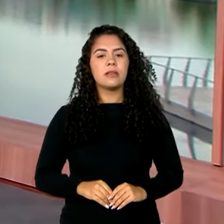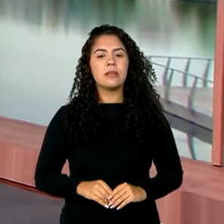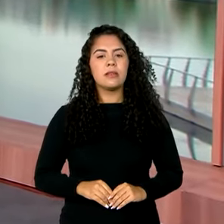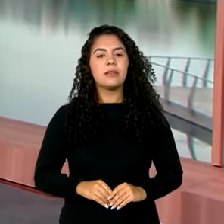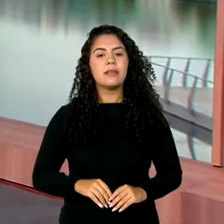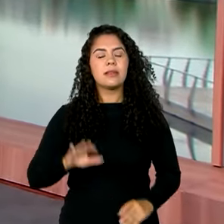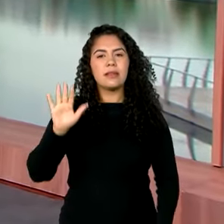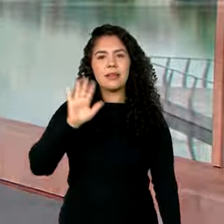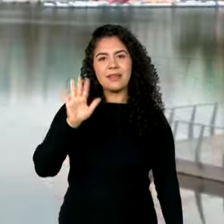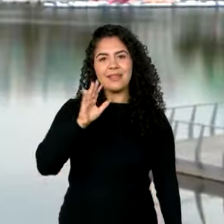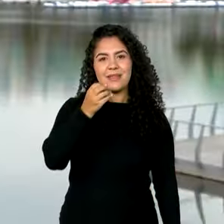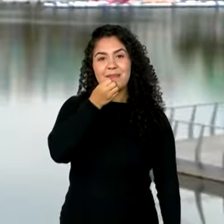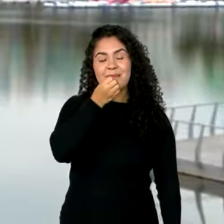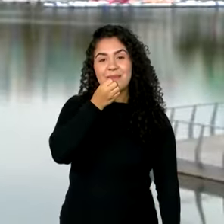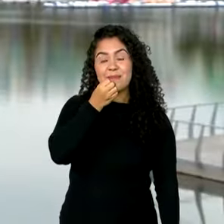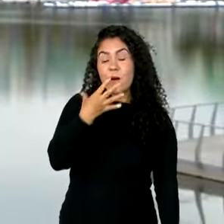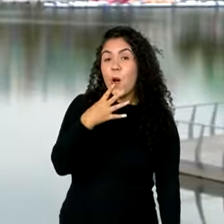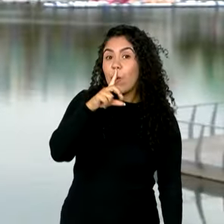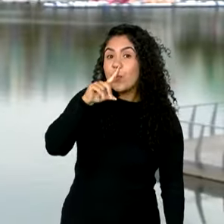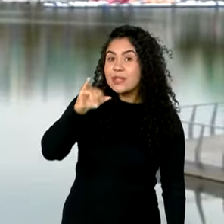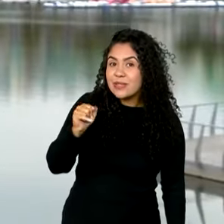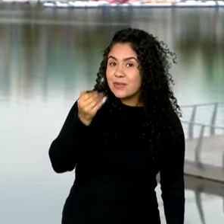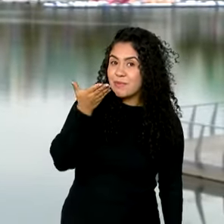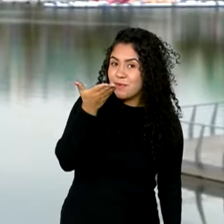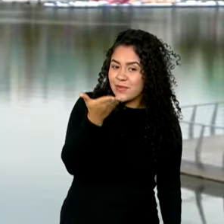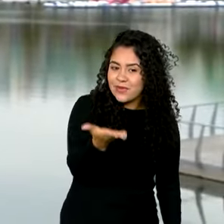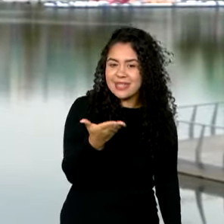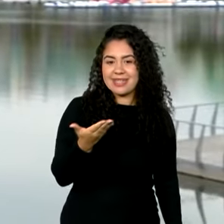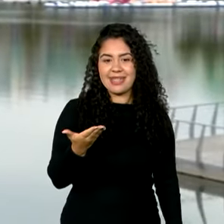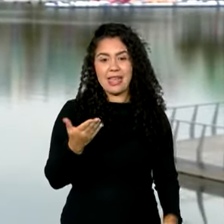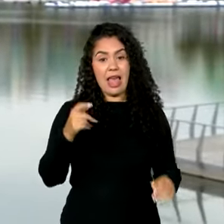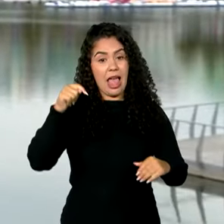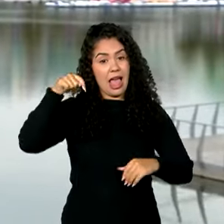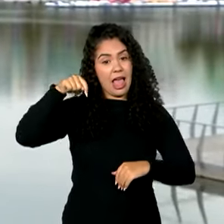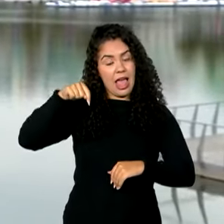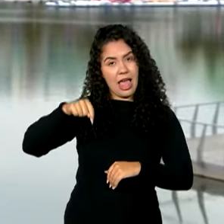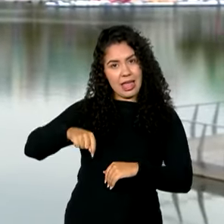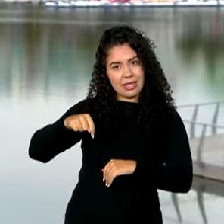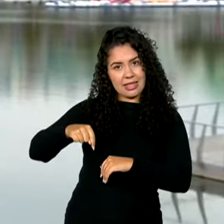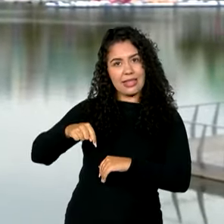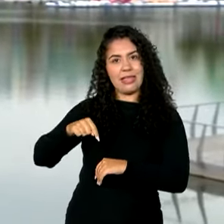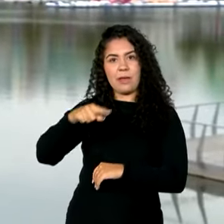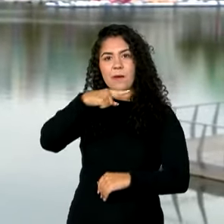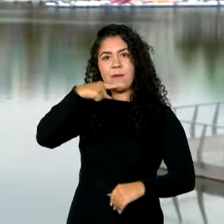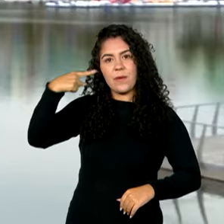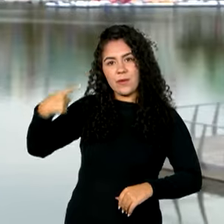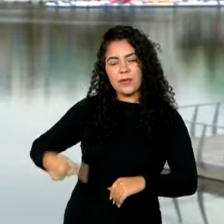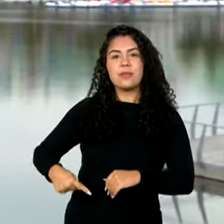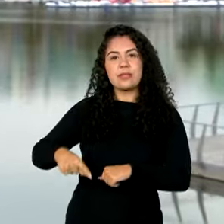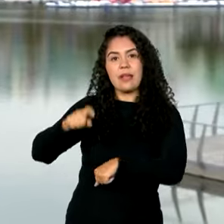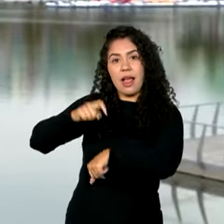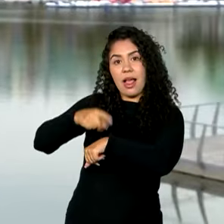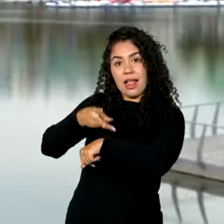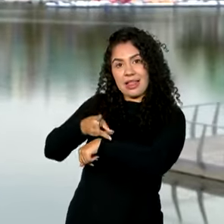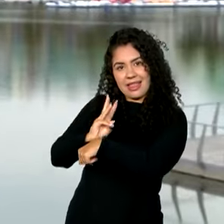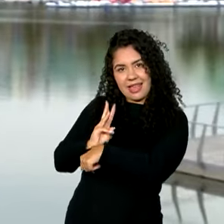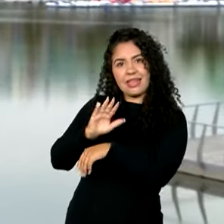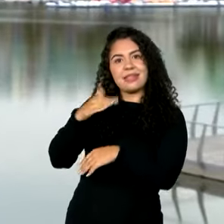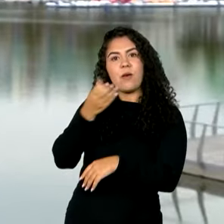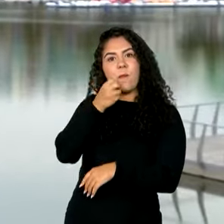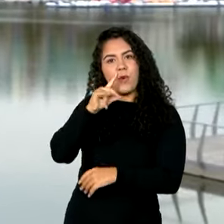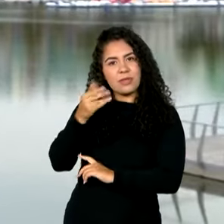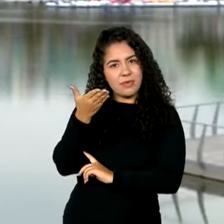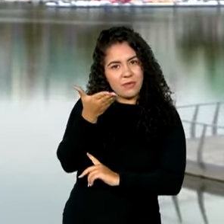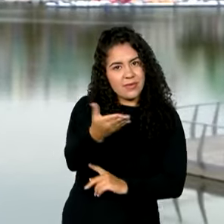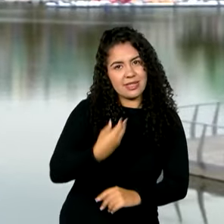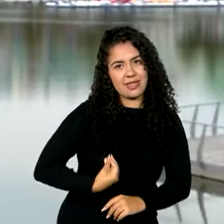Oi, Vanessa, boa tarde. Bom dia para você, né? Pois é, agora são 15h30 aqui em Kazan, portanto, bom dia para você e para